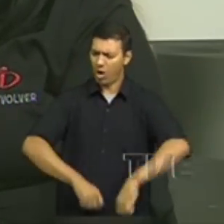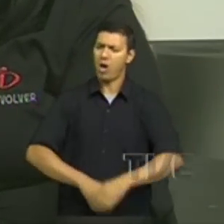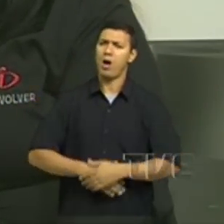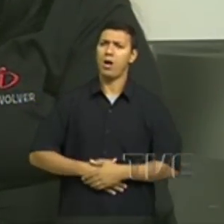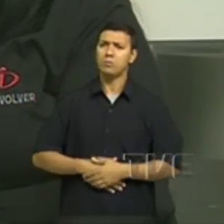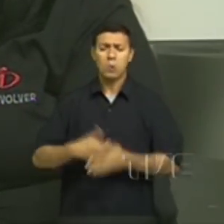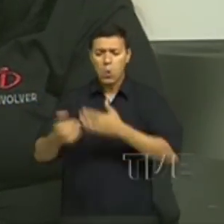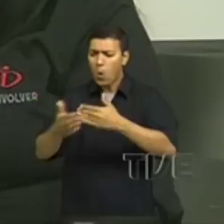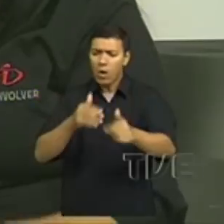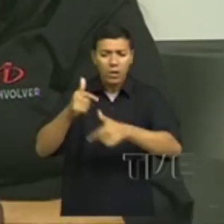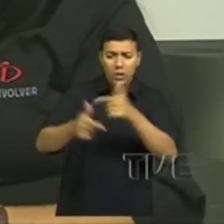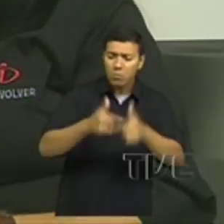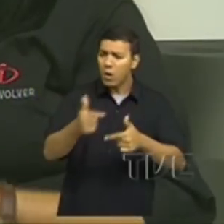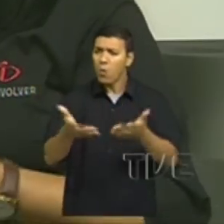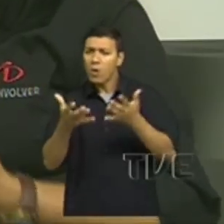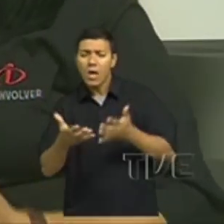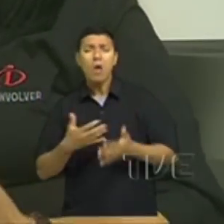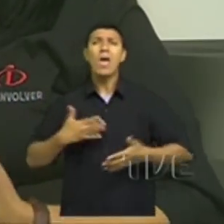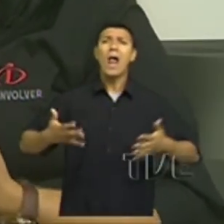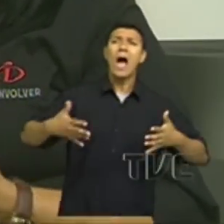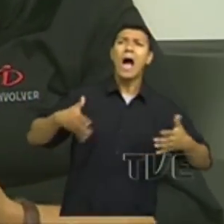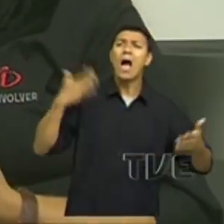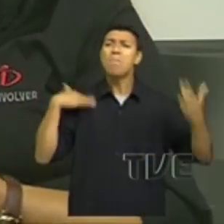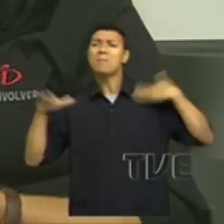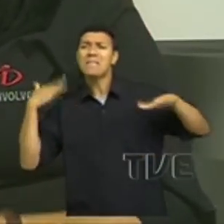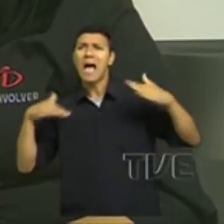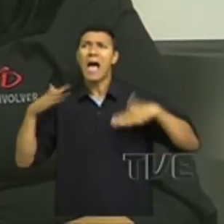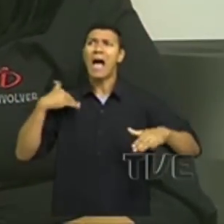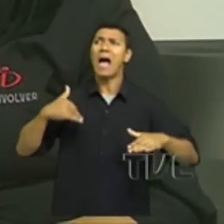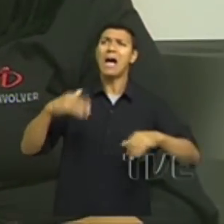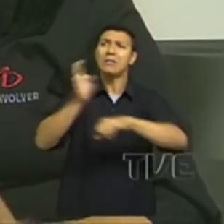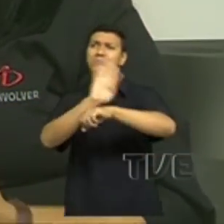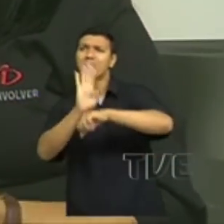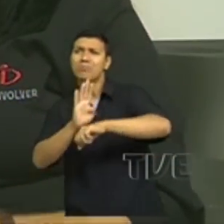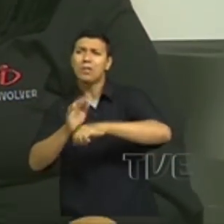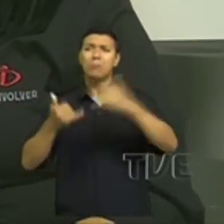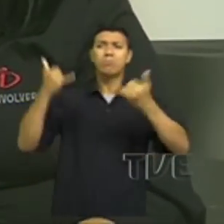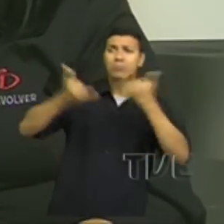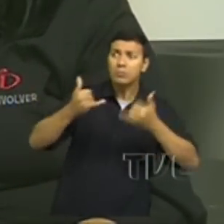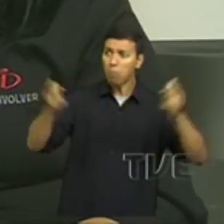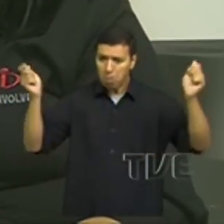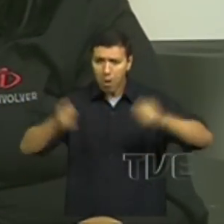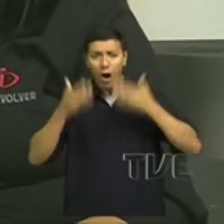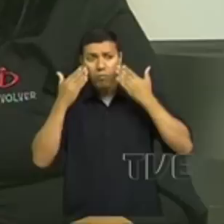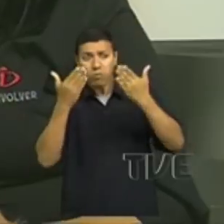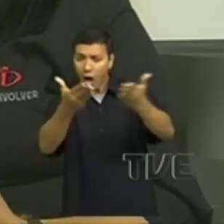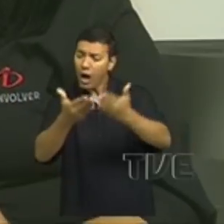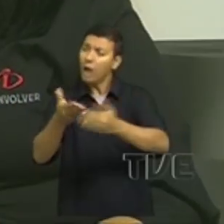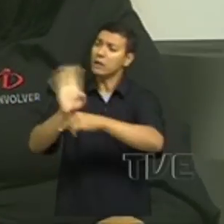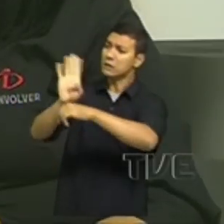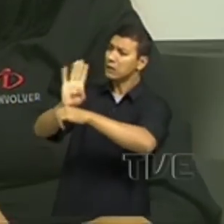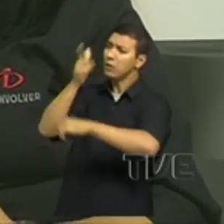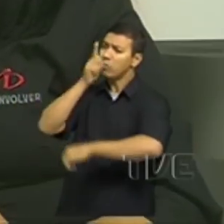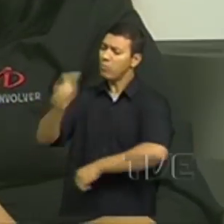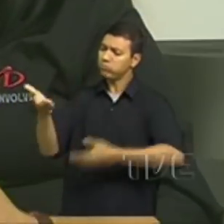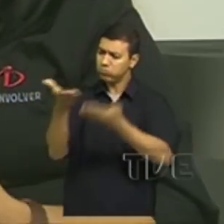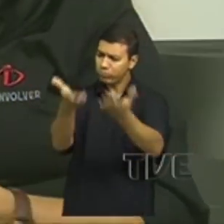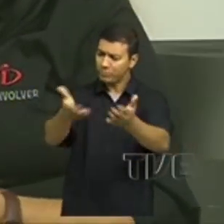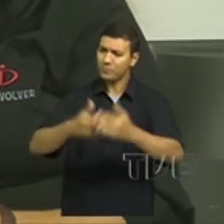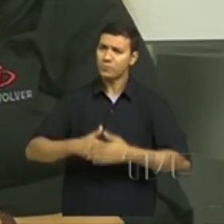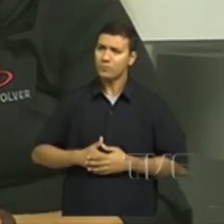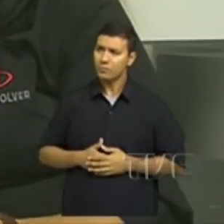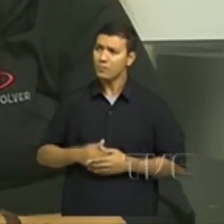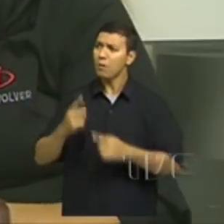esse serviço e que poderão, se tivermos outras ações assim, consumir. A gente sempre tem a ideia de que